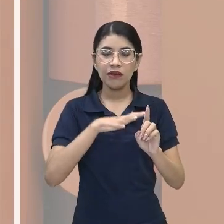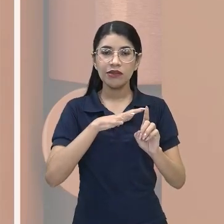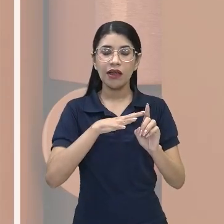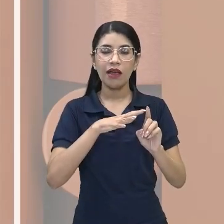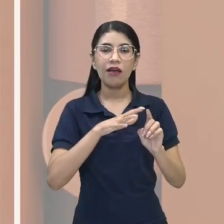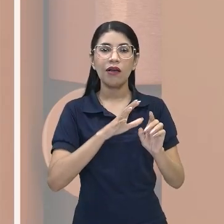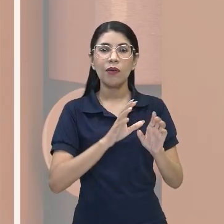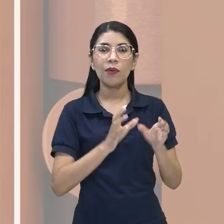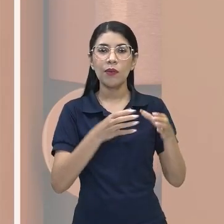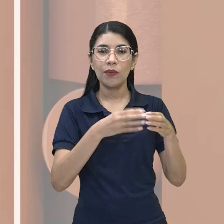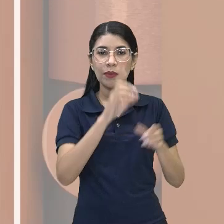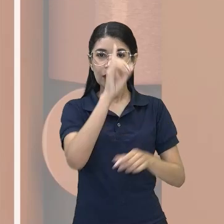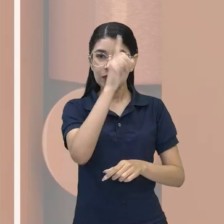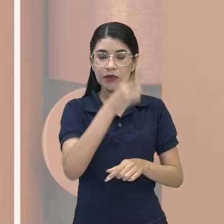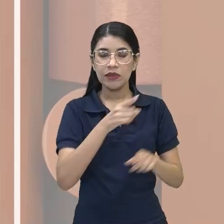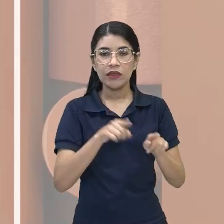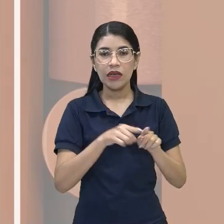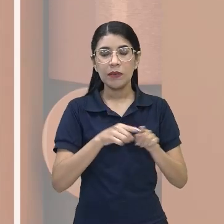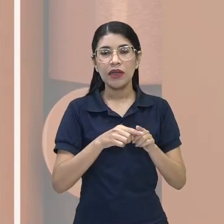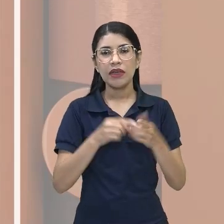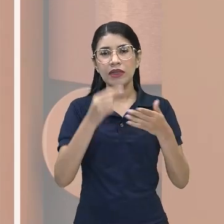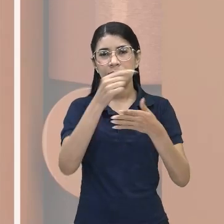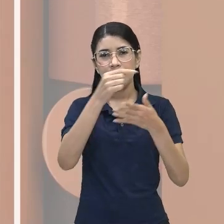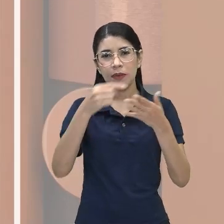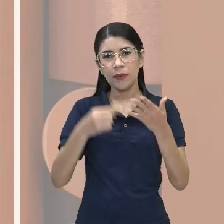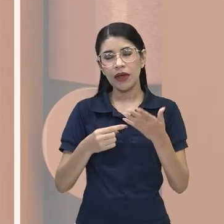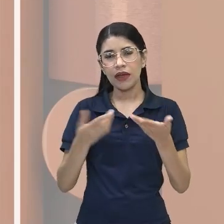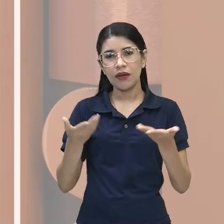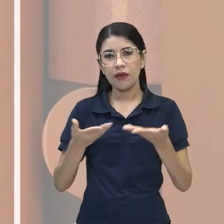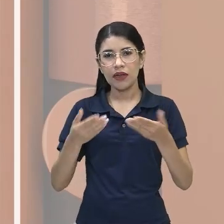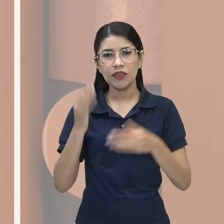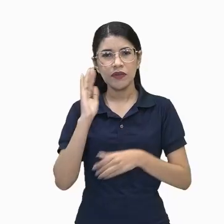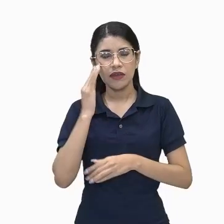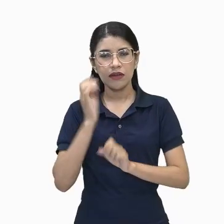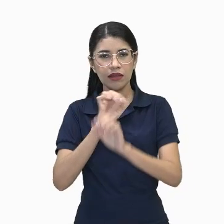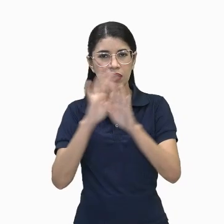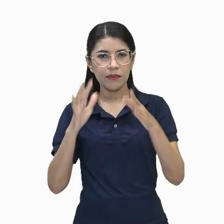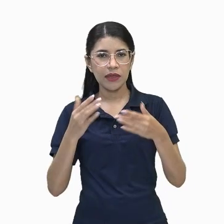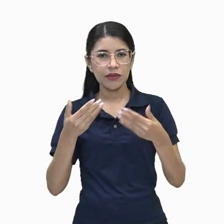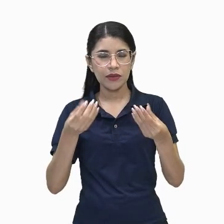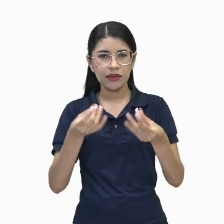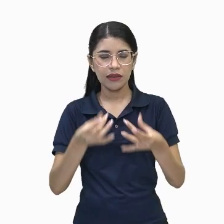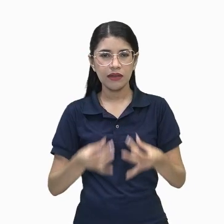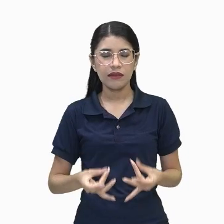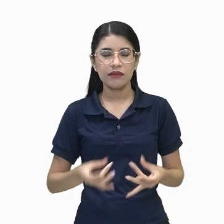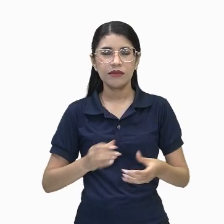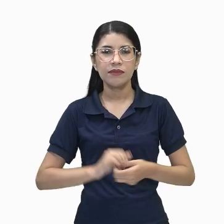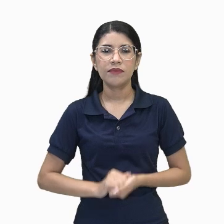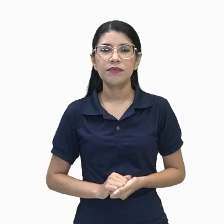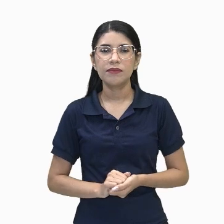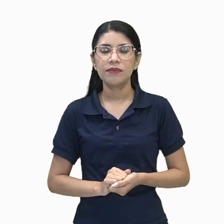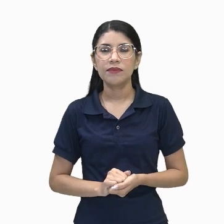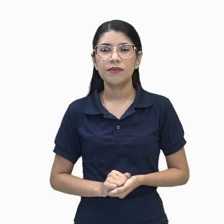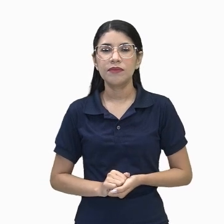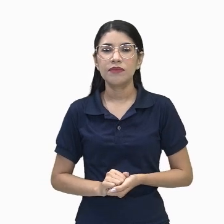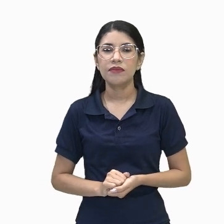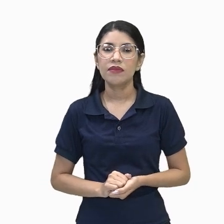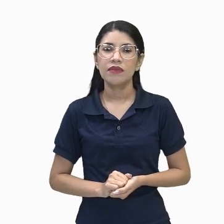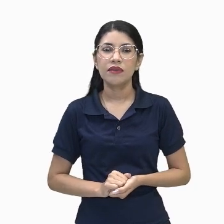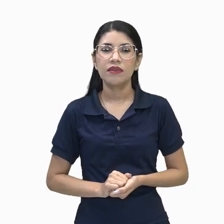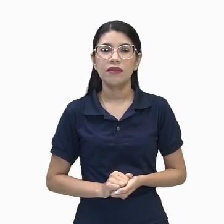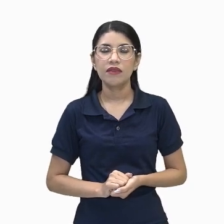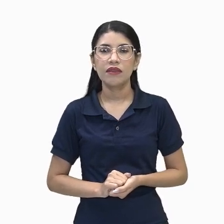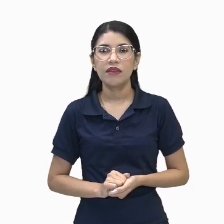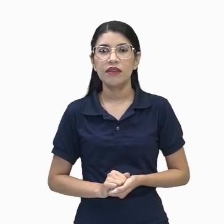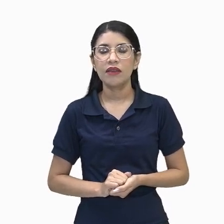e essas obrigações que a gente vai começar a entender a partir de agora. Vamos então ao texto. Vamos lá.